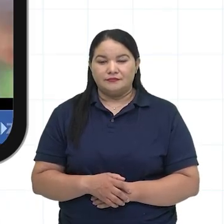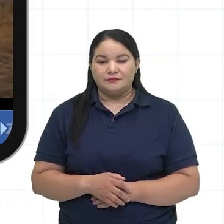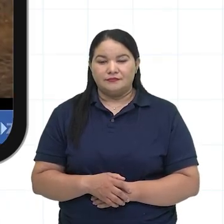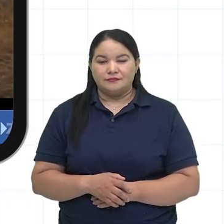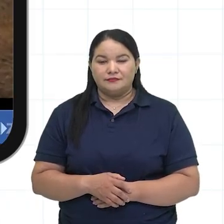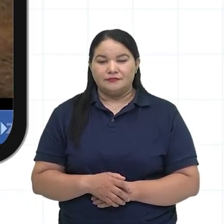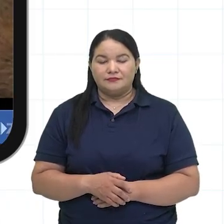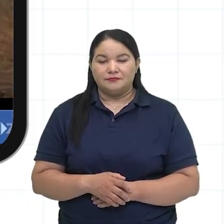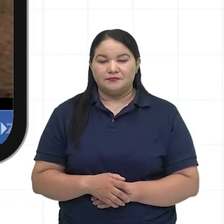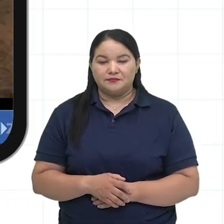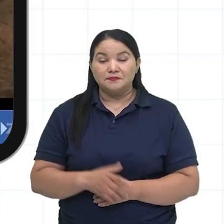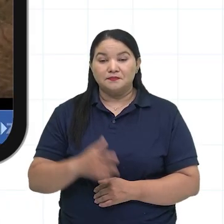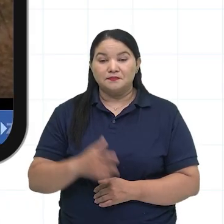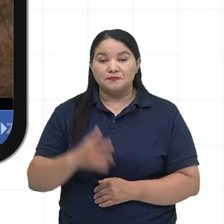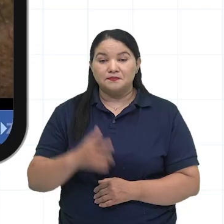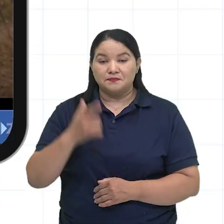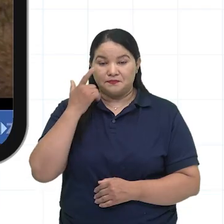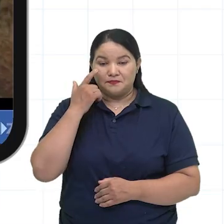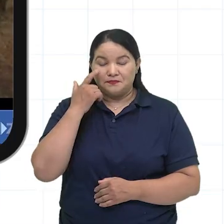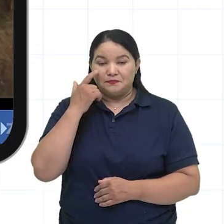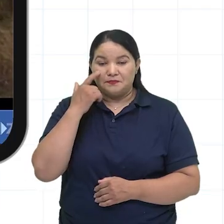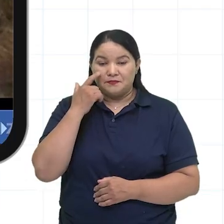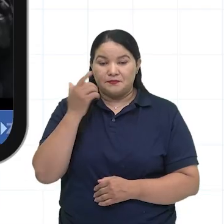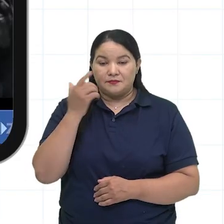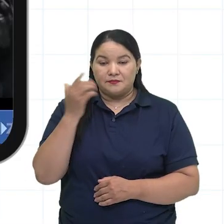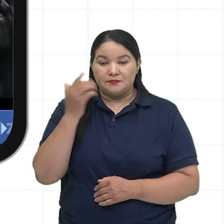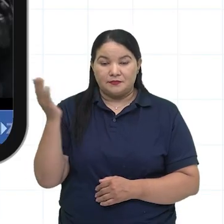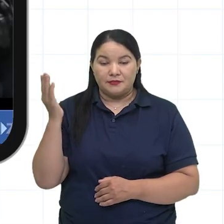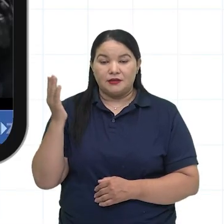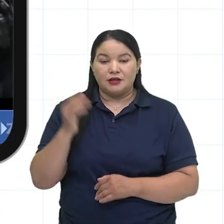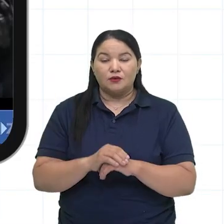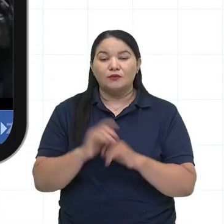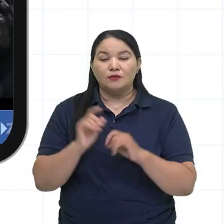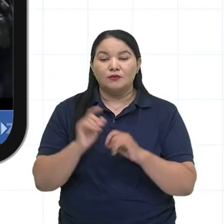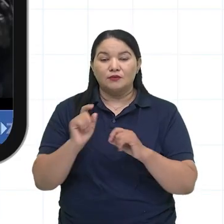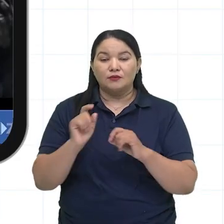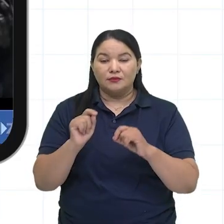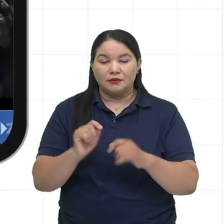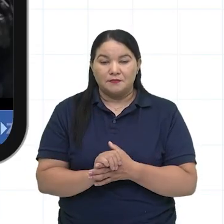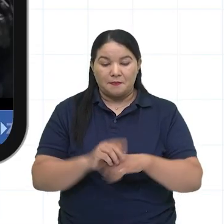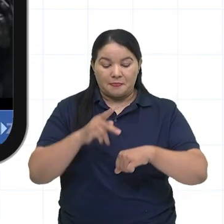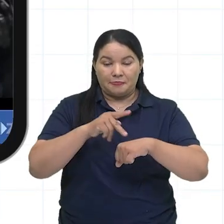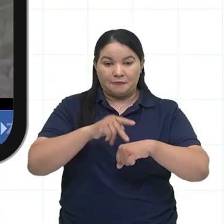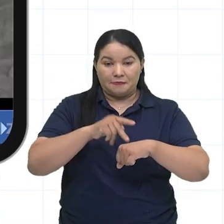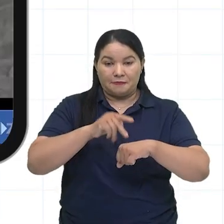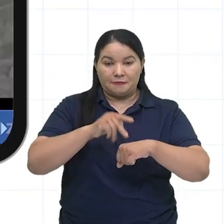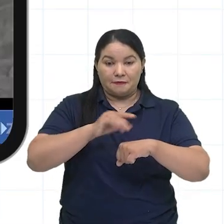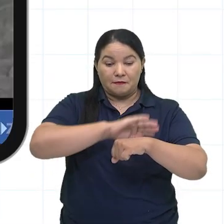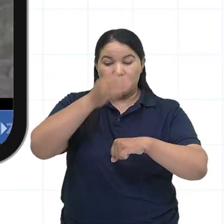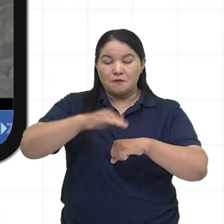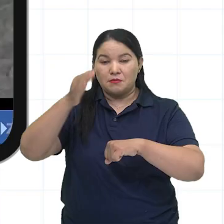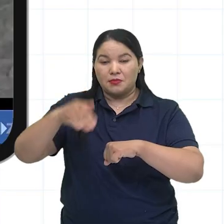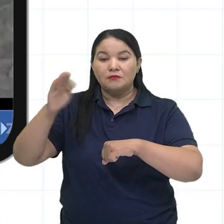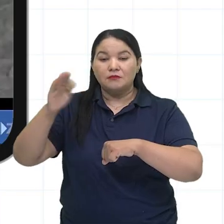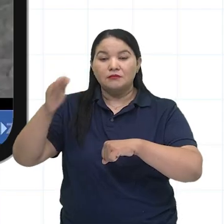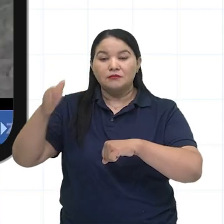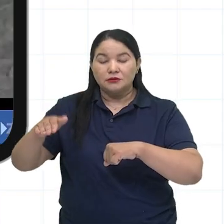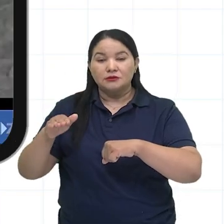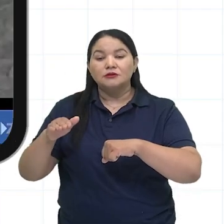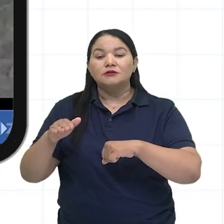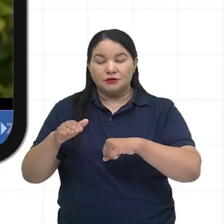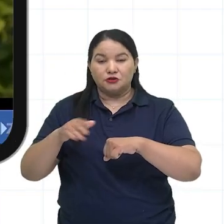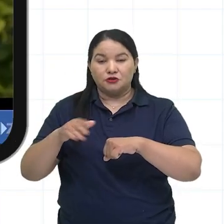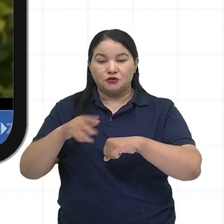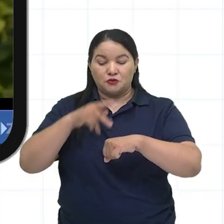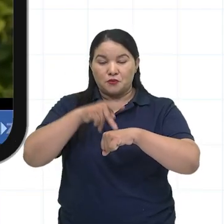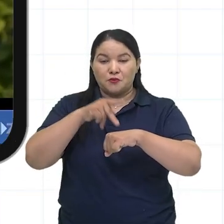Então, aí, olha, você vê, né, a formação de cadeias de montanhas formadas por essas